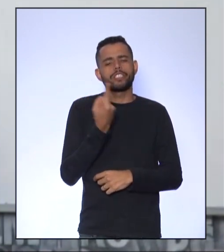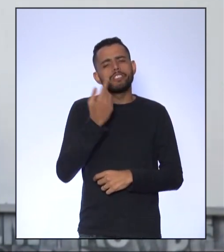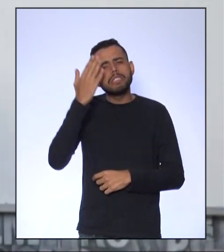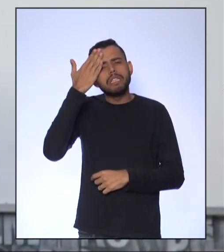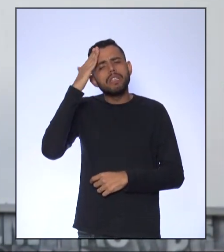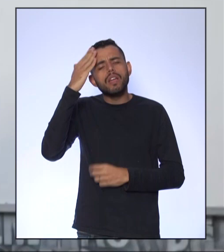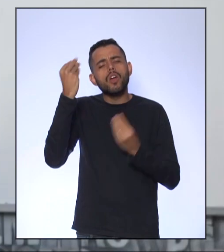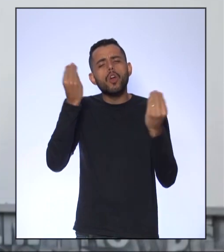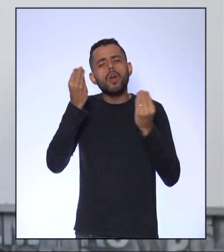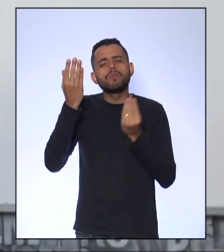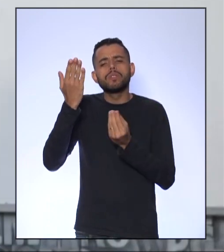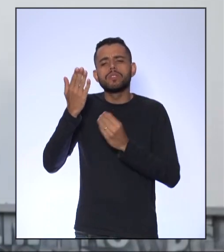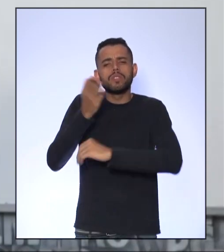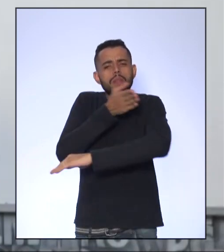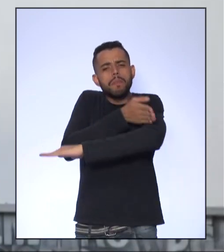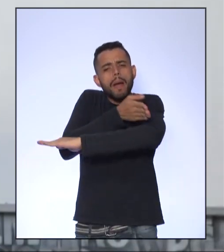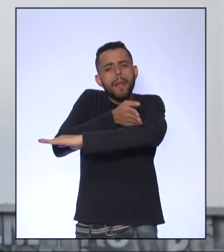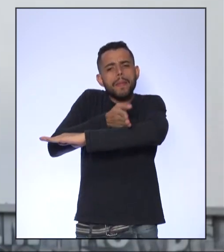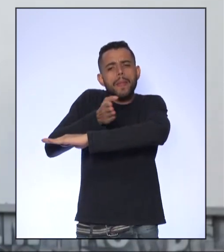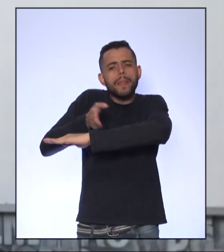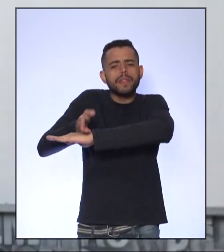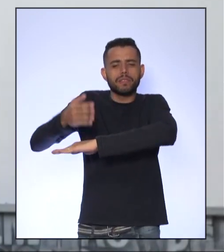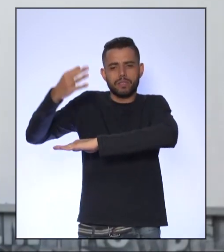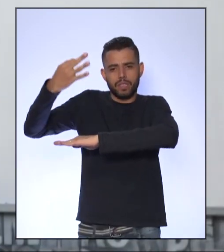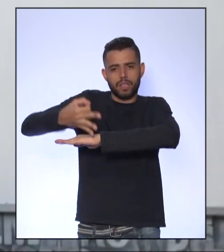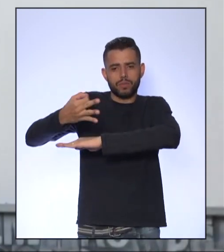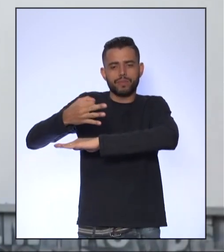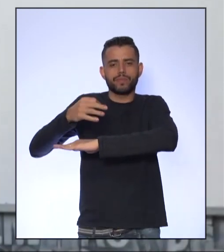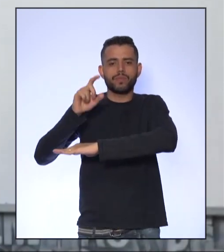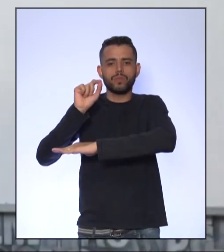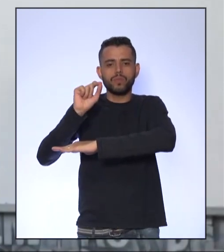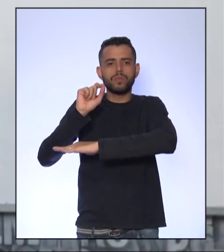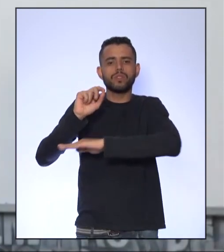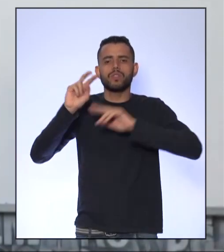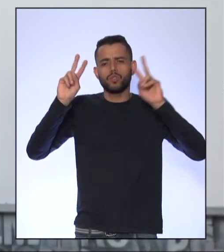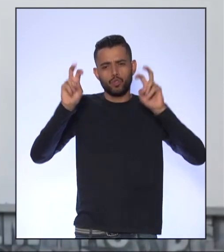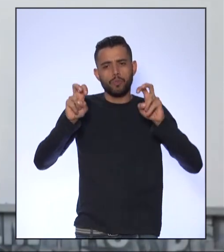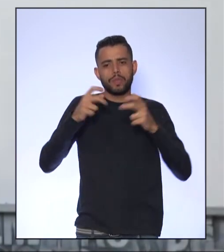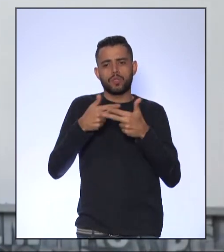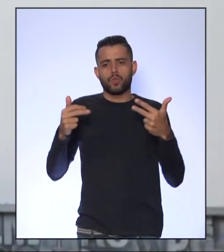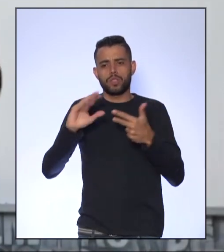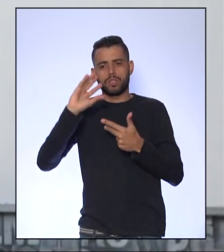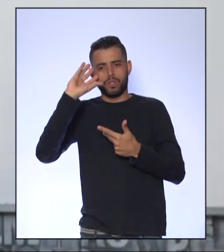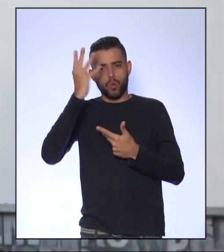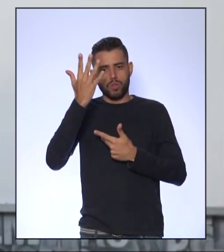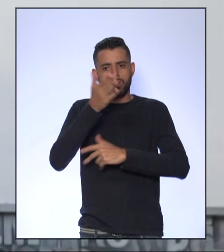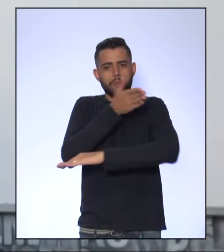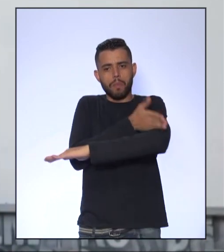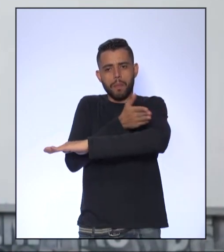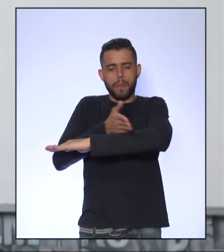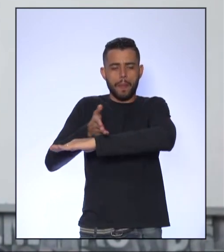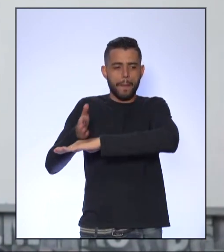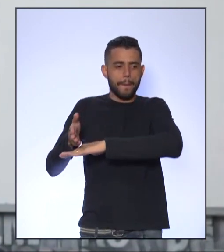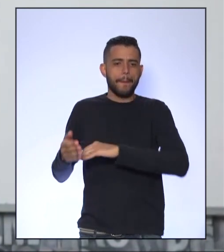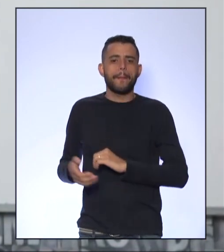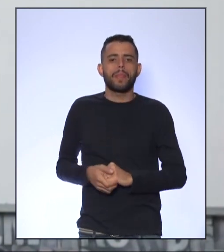aí de forma bem cronológica e de forma bem límpida sobre estes eventos, tá? Só para vocês começarem a entender